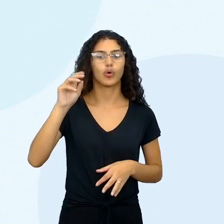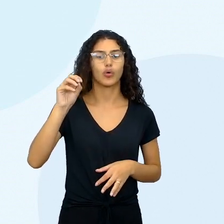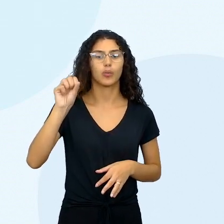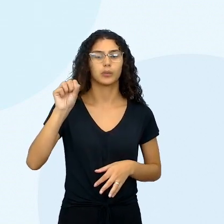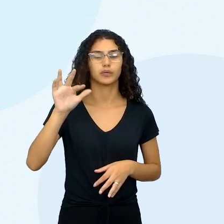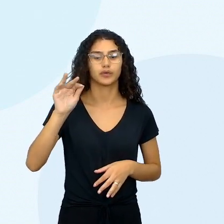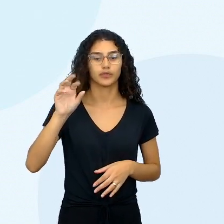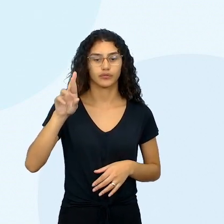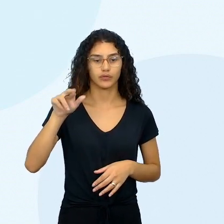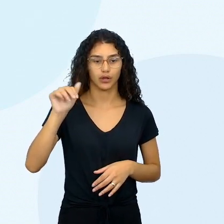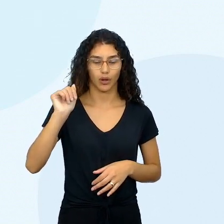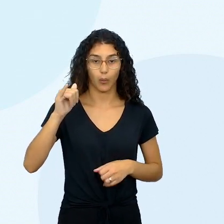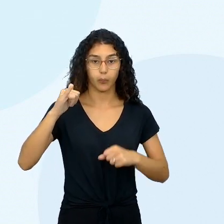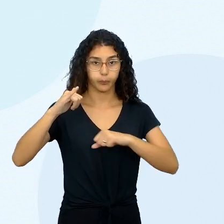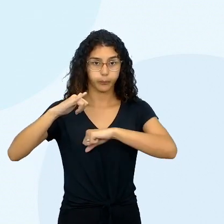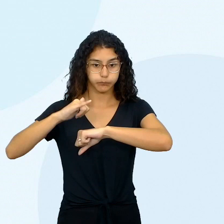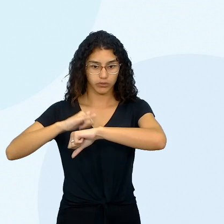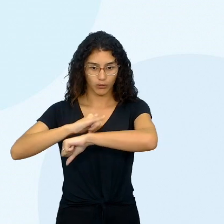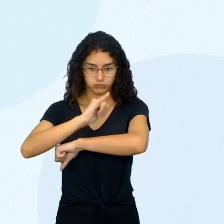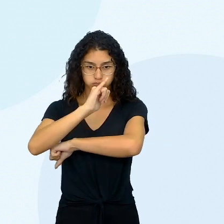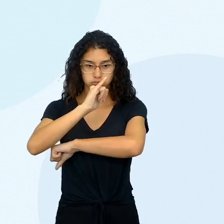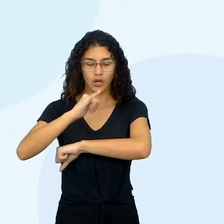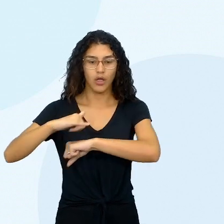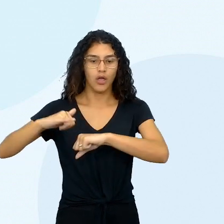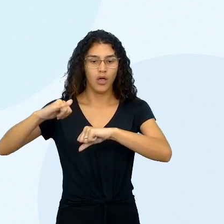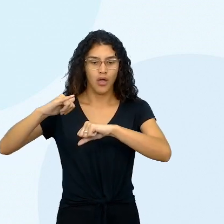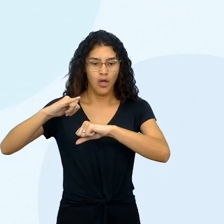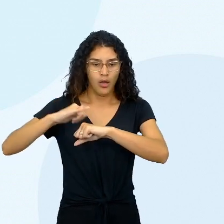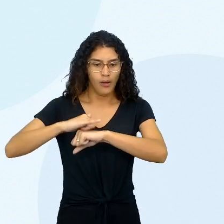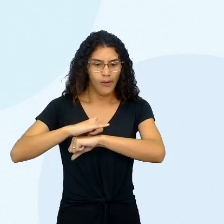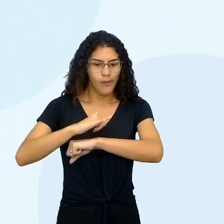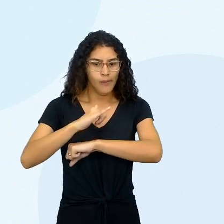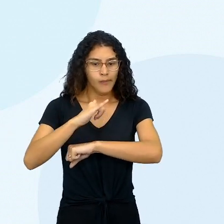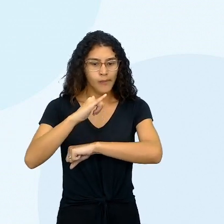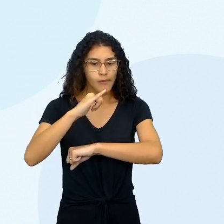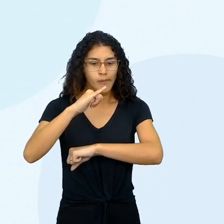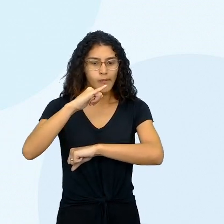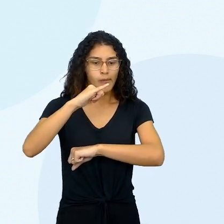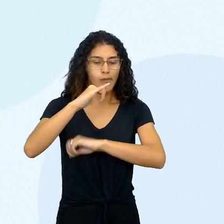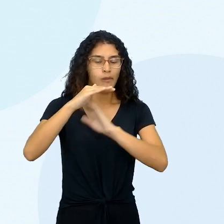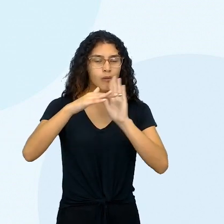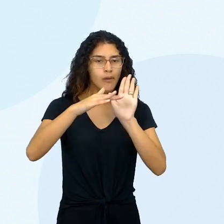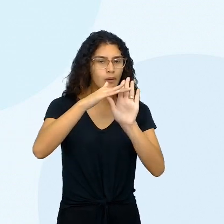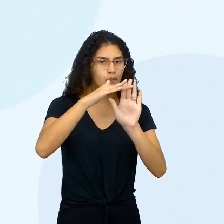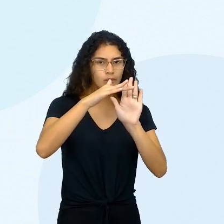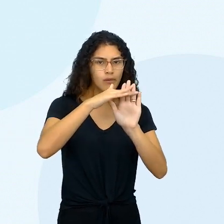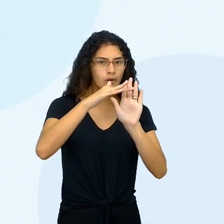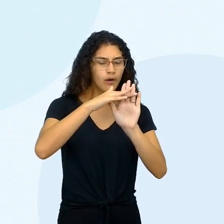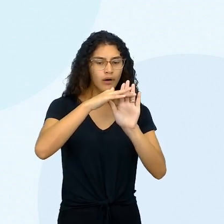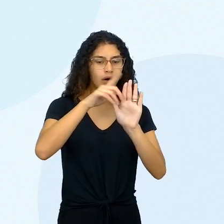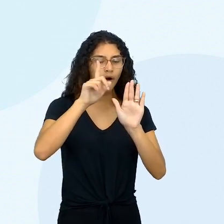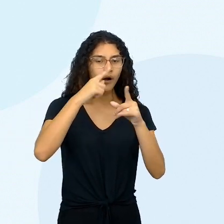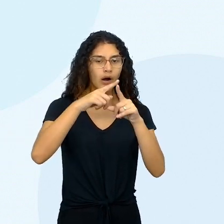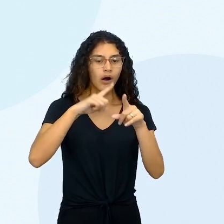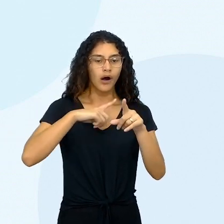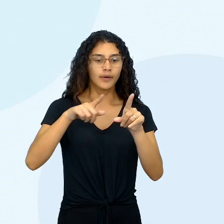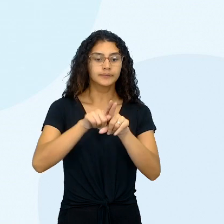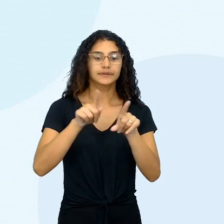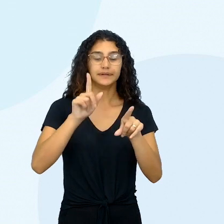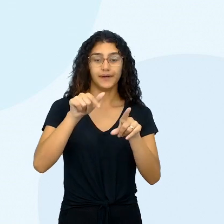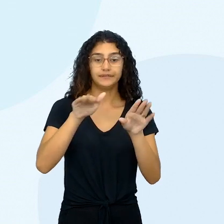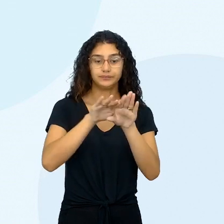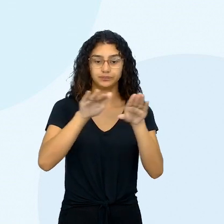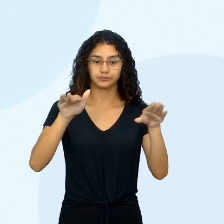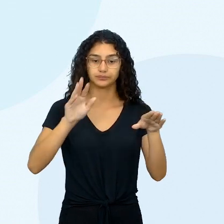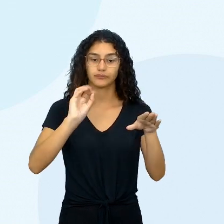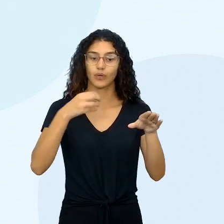Os aviões, eles voam, tendem a voar ali no limite da troposfera, né? Porque é uma região onde o